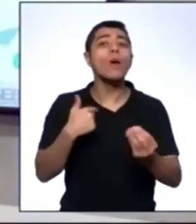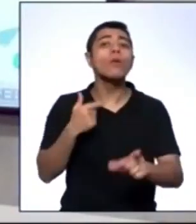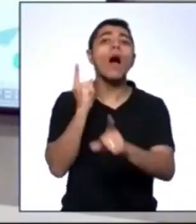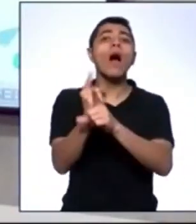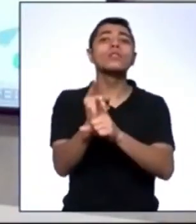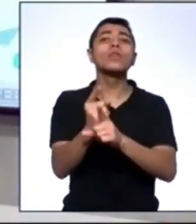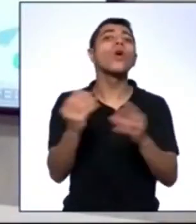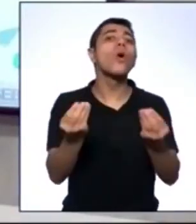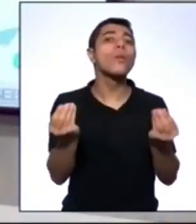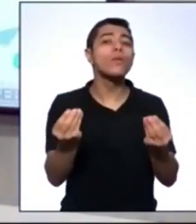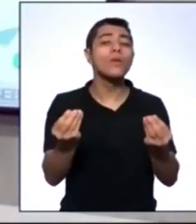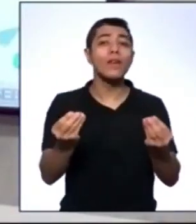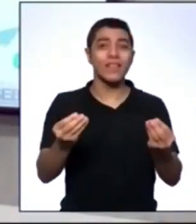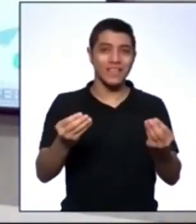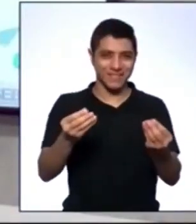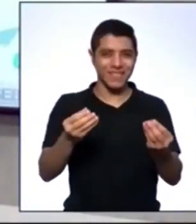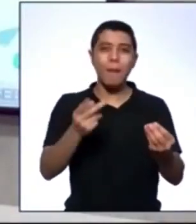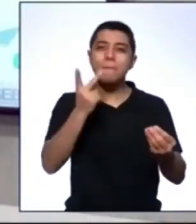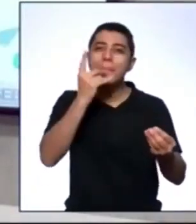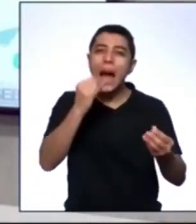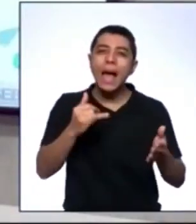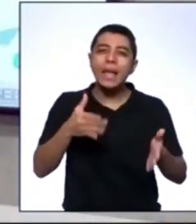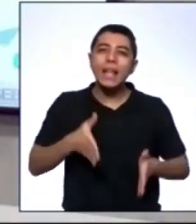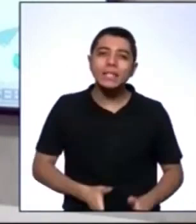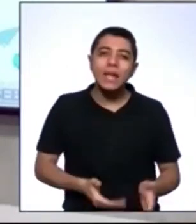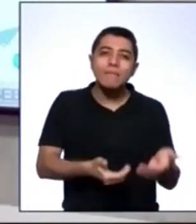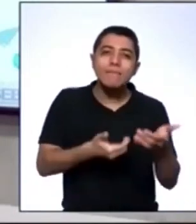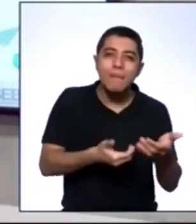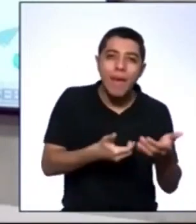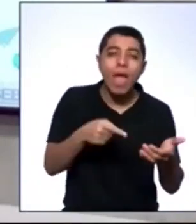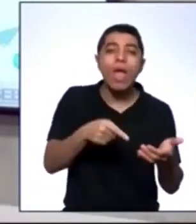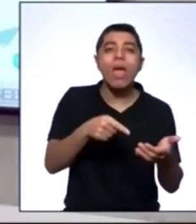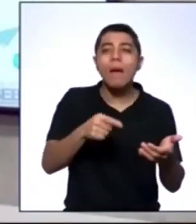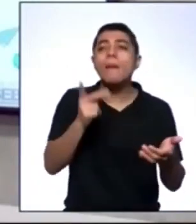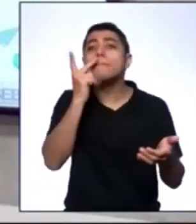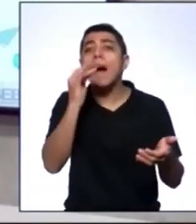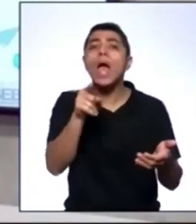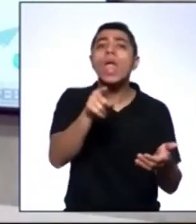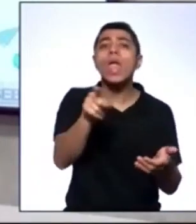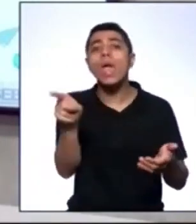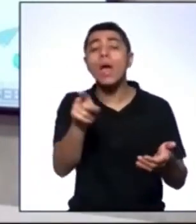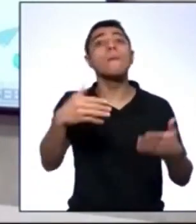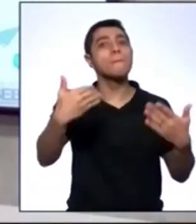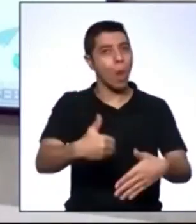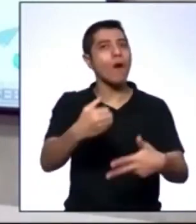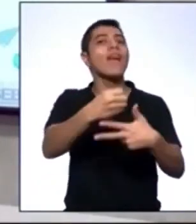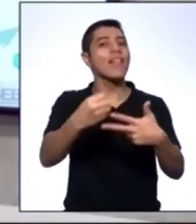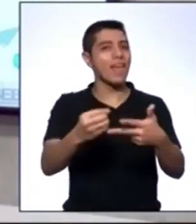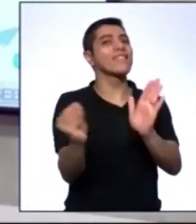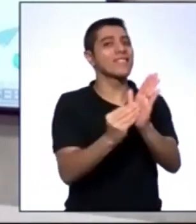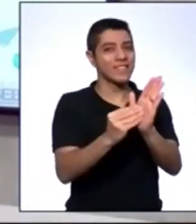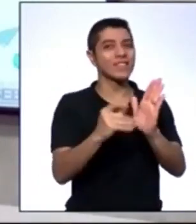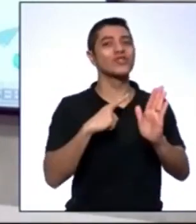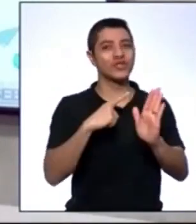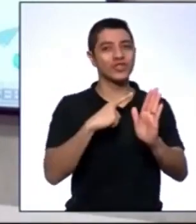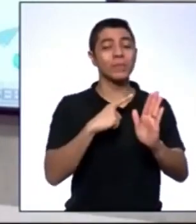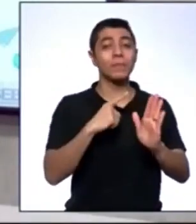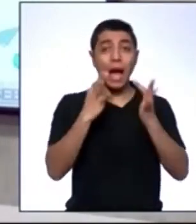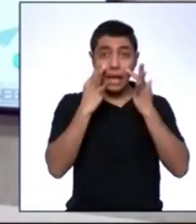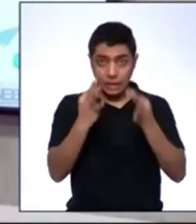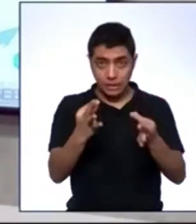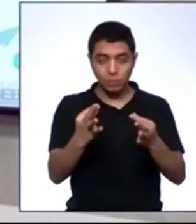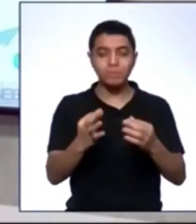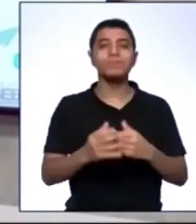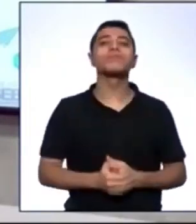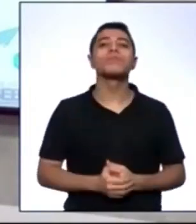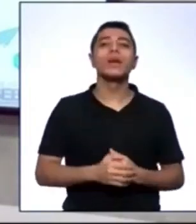isso que cai. Você tem 50% do DNA nuclear da sua